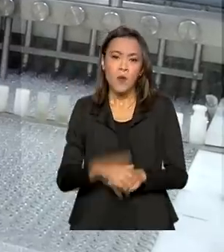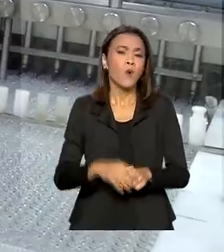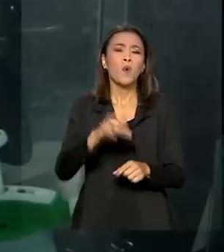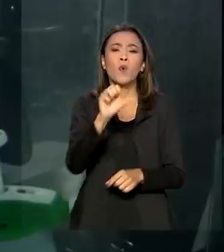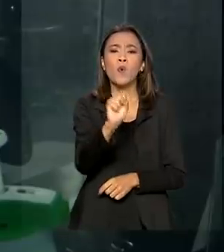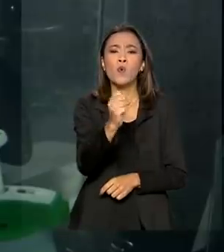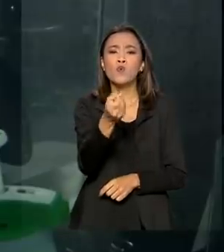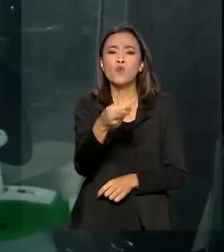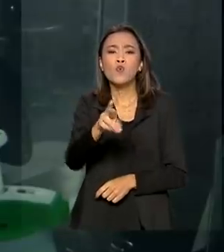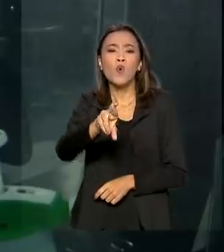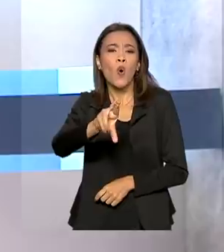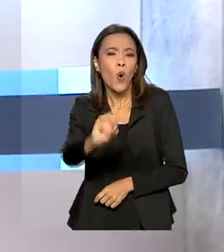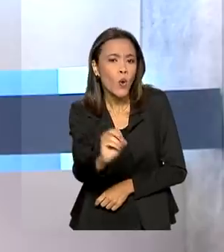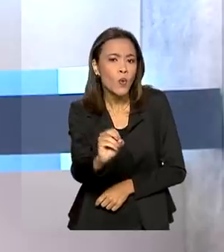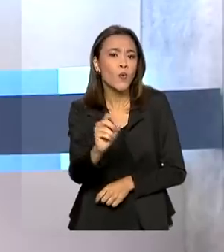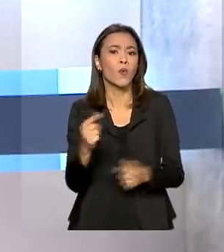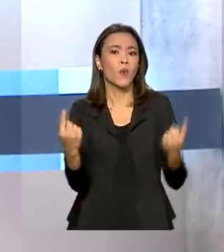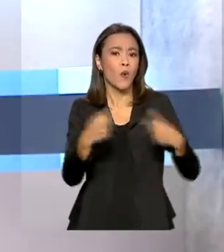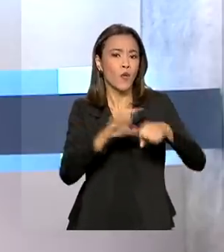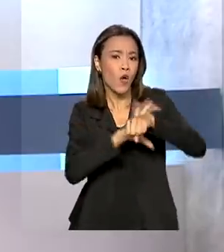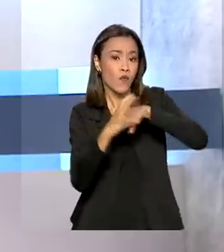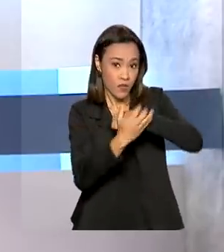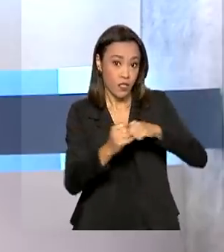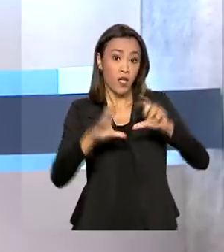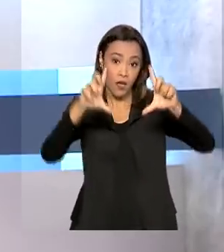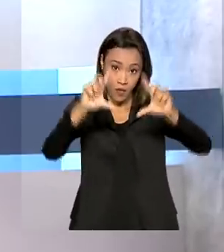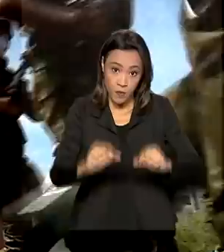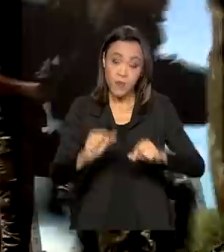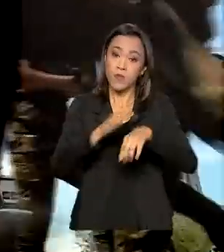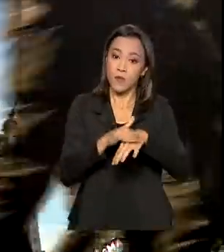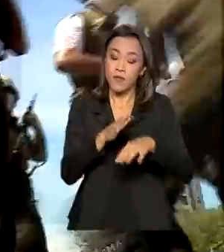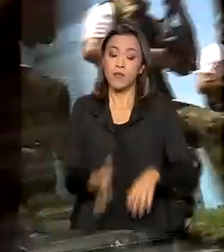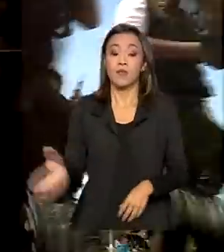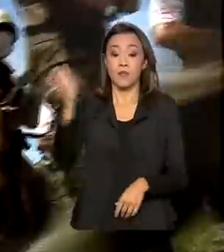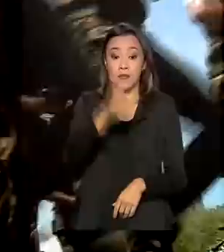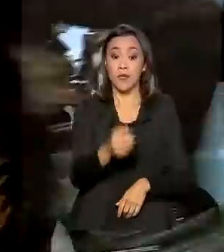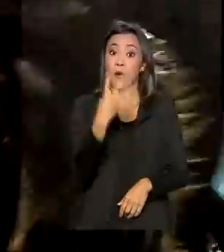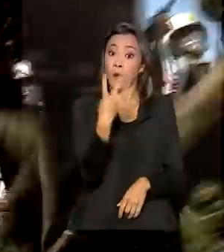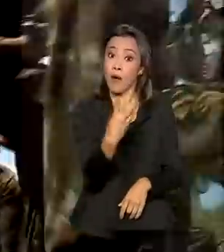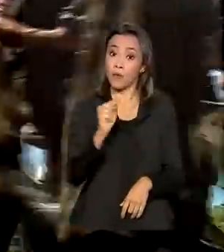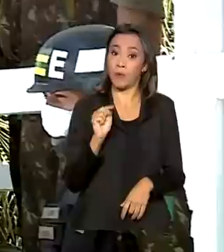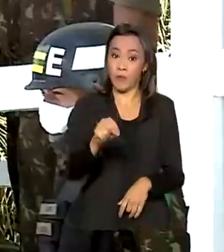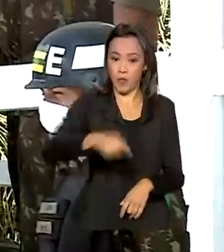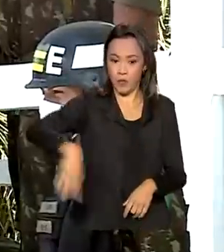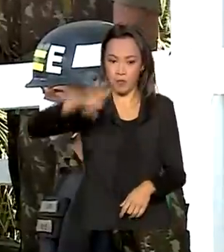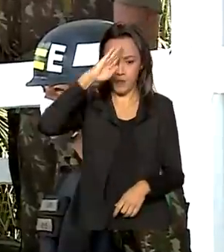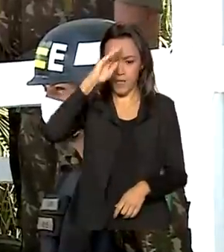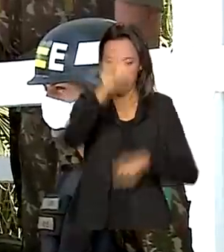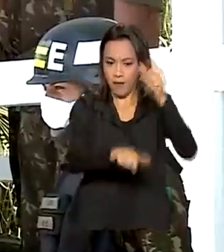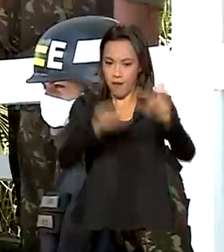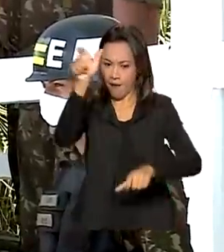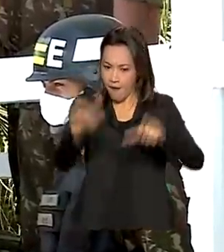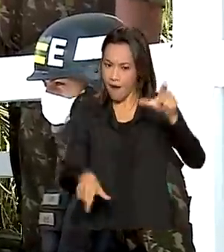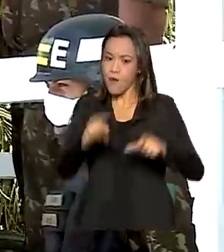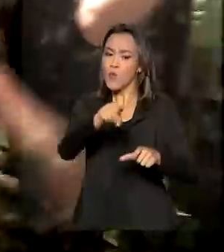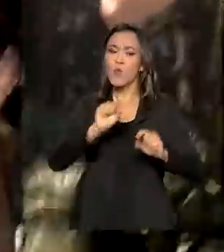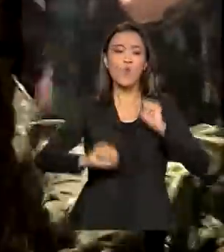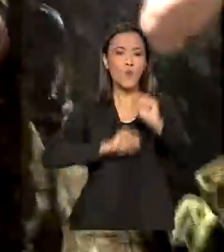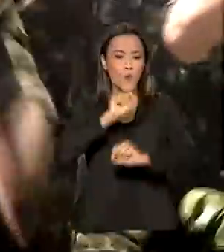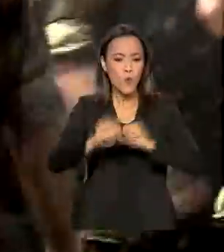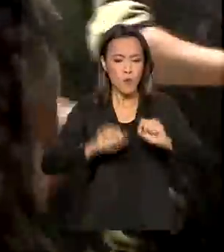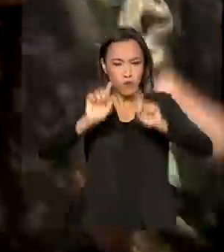ameniza sintomas da doença. E veja também, cerca de 4 mil militares do Exército fazem o maior